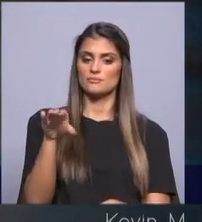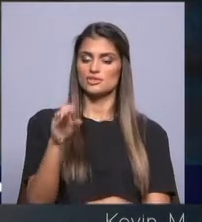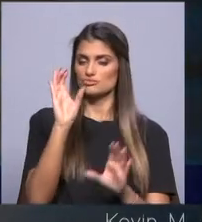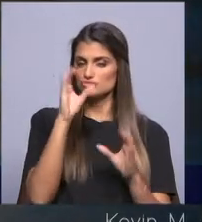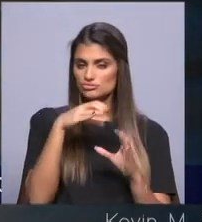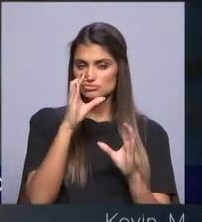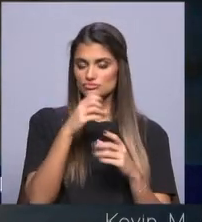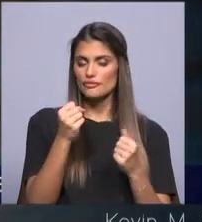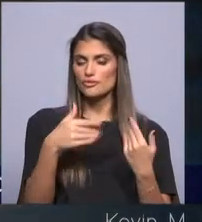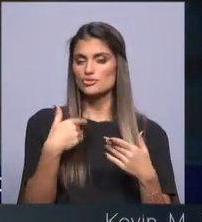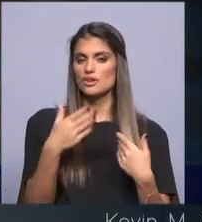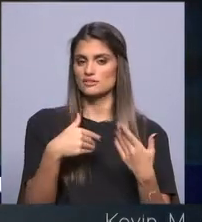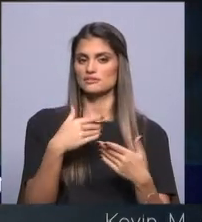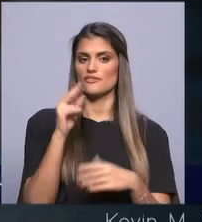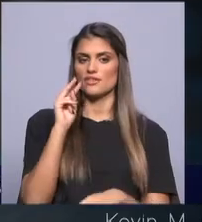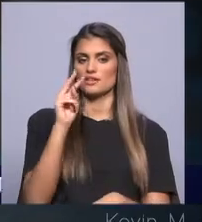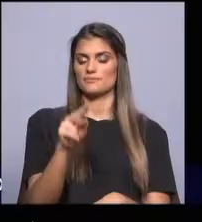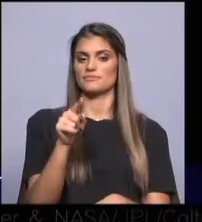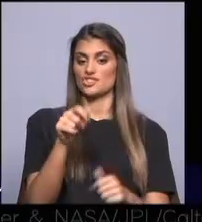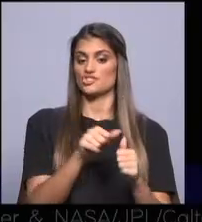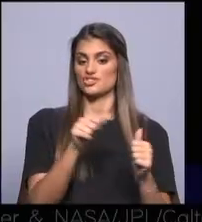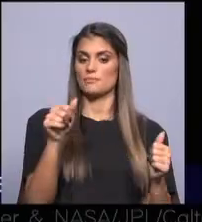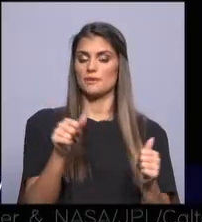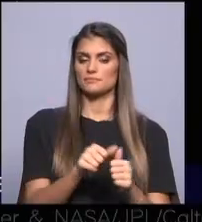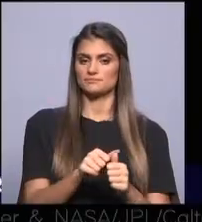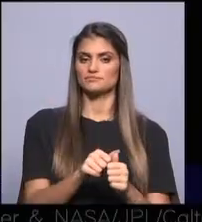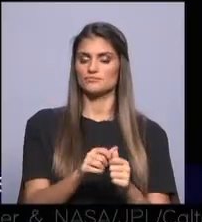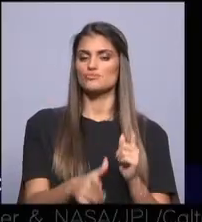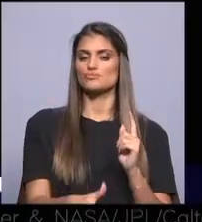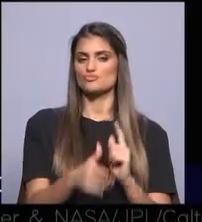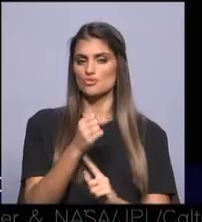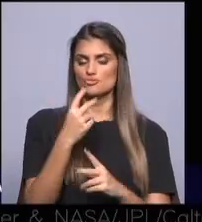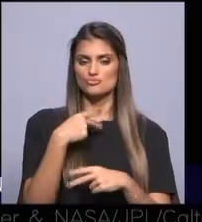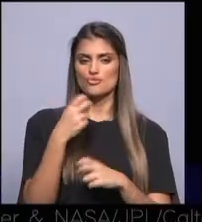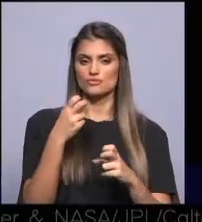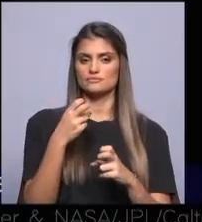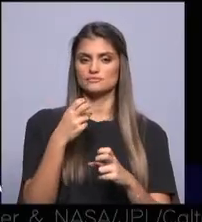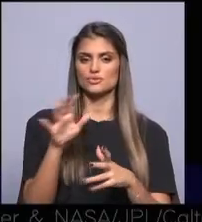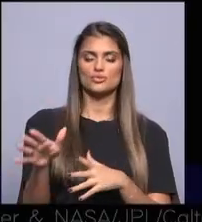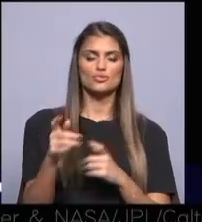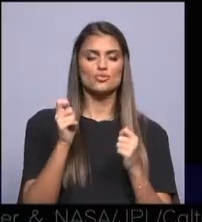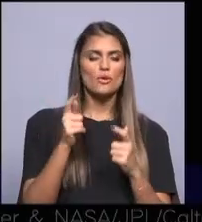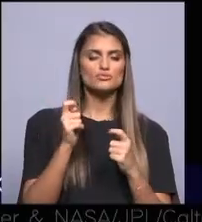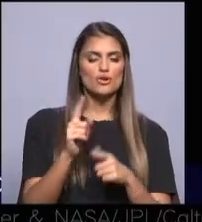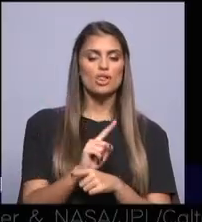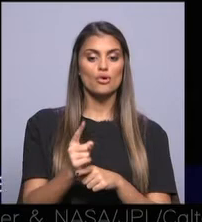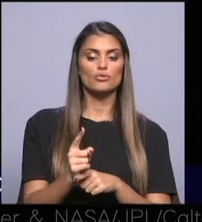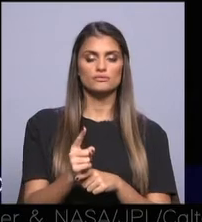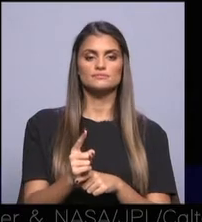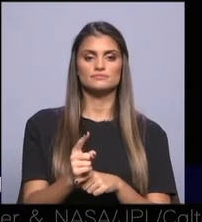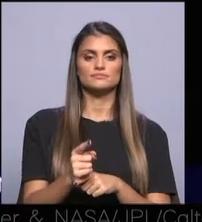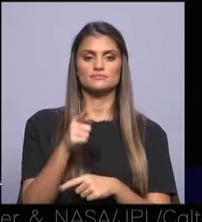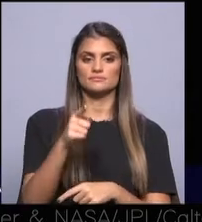online a funcionar, olhar para aquele sistema, ele consegue detectar quase instantaneamente